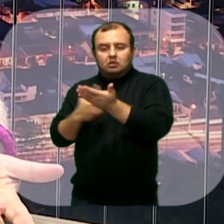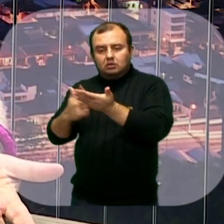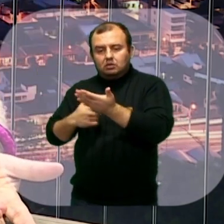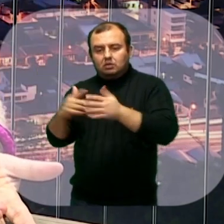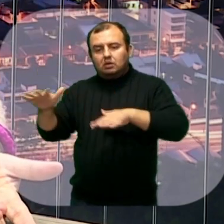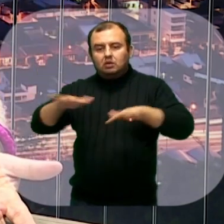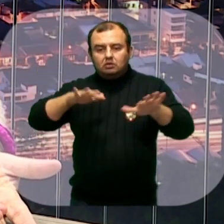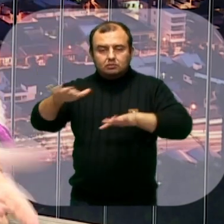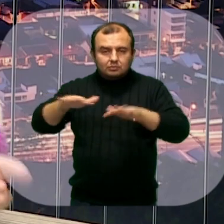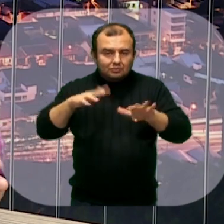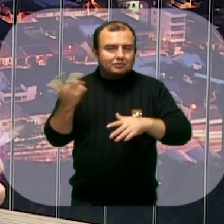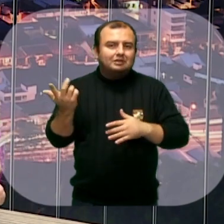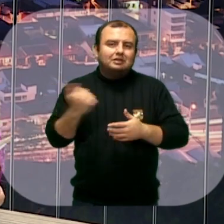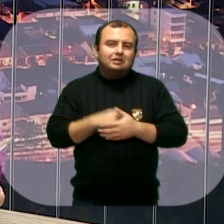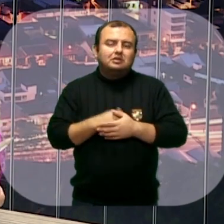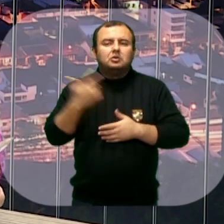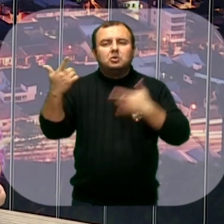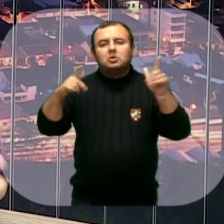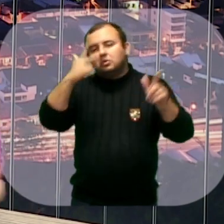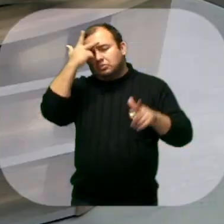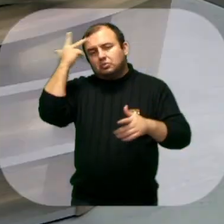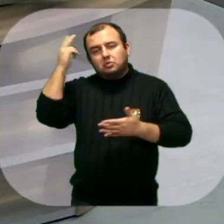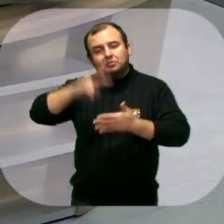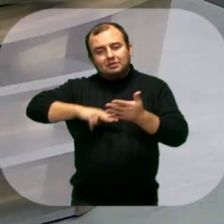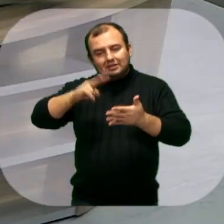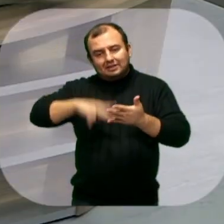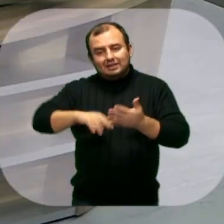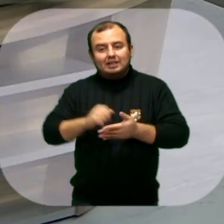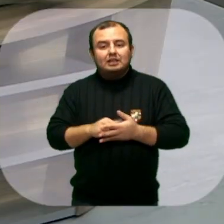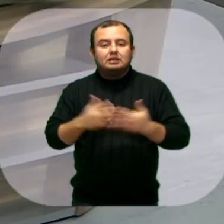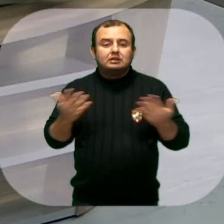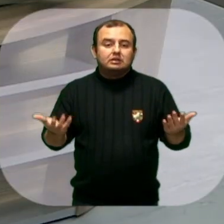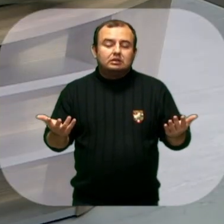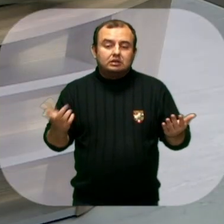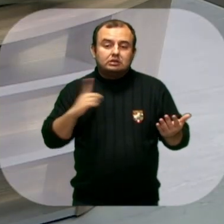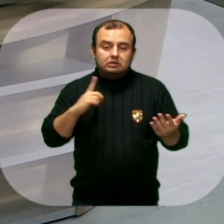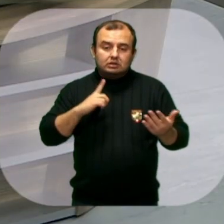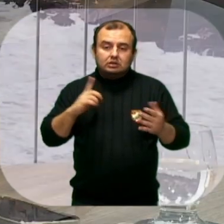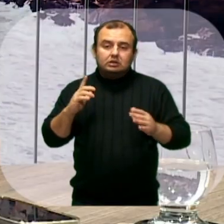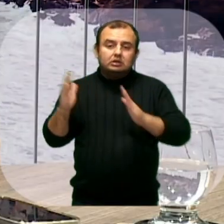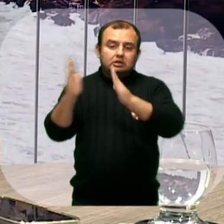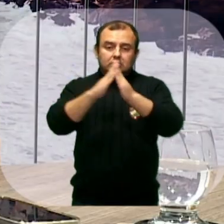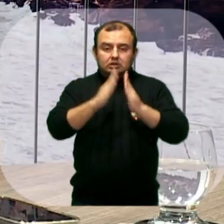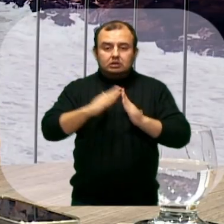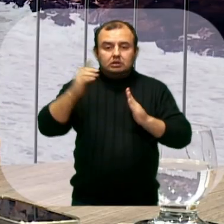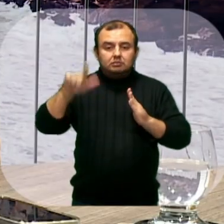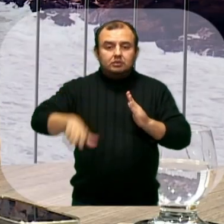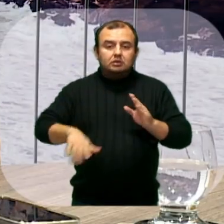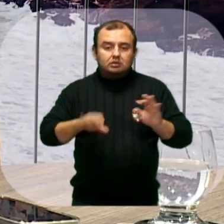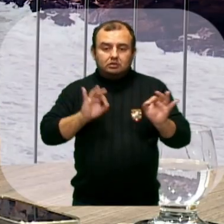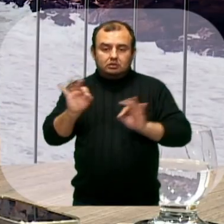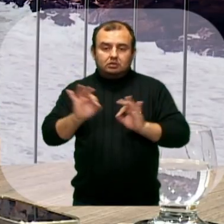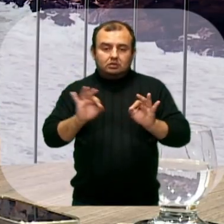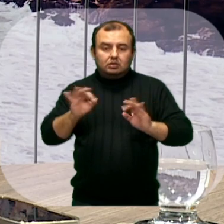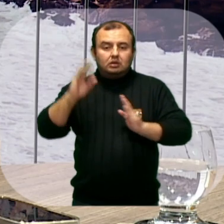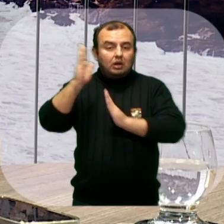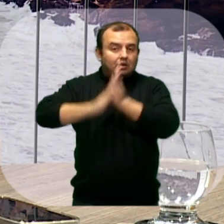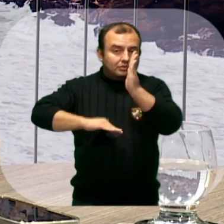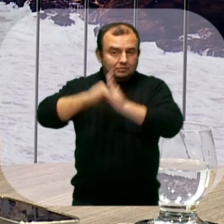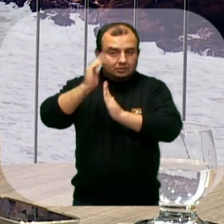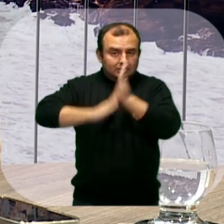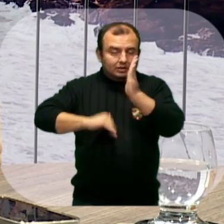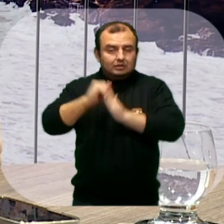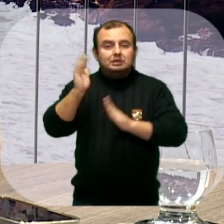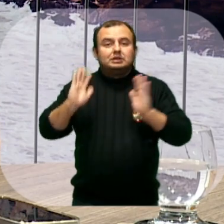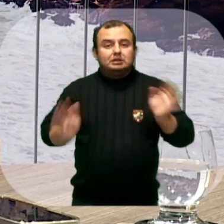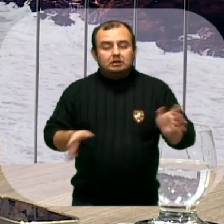se movimentar. Propicia outra pessoa a leitura. Então, assim, nós estamos recebendo mais casinhas. Elas vão ser agora pintadas, né,